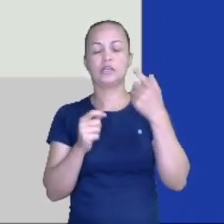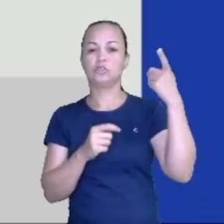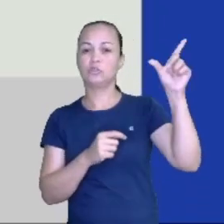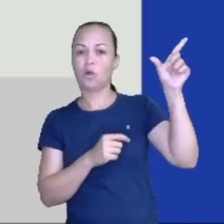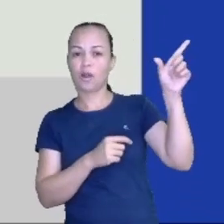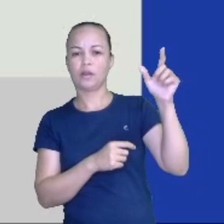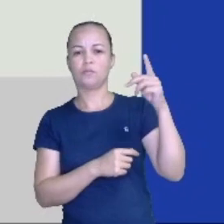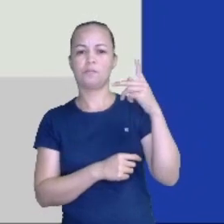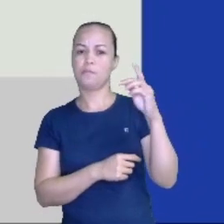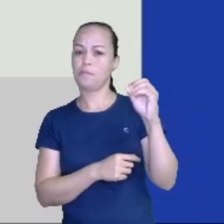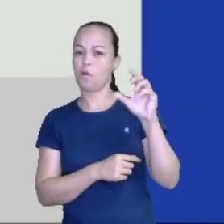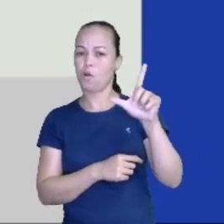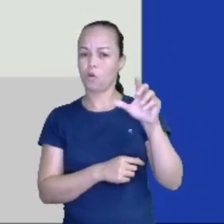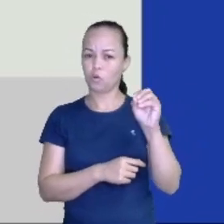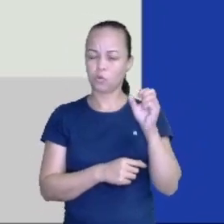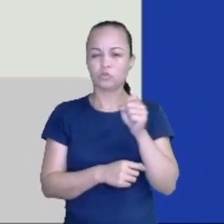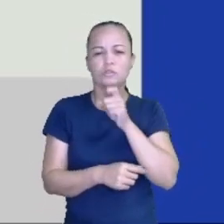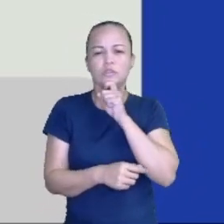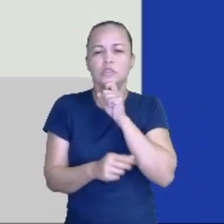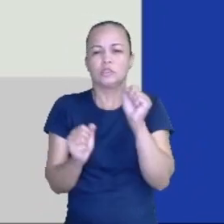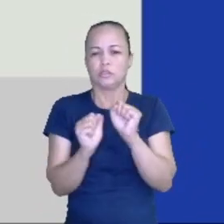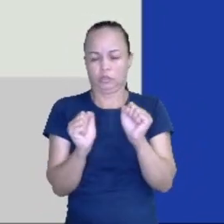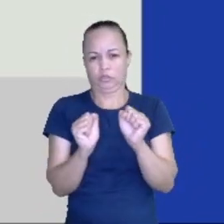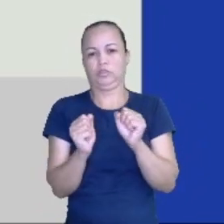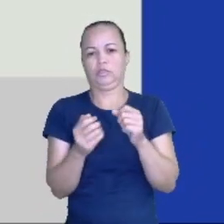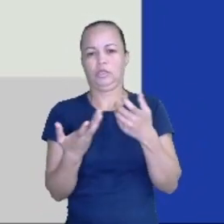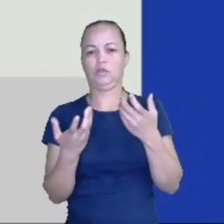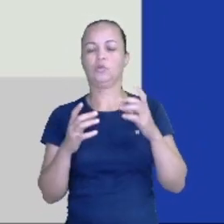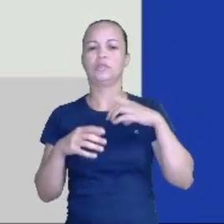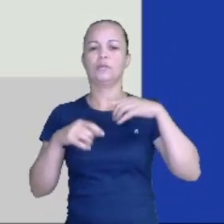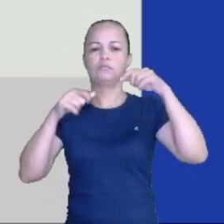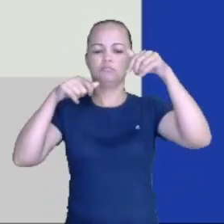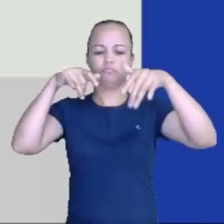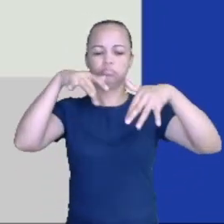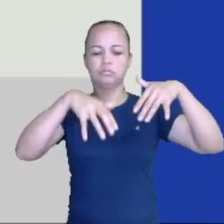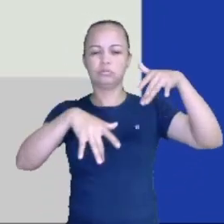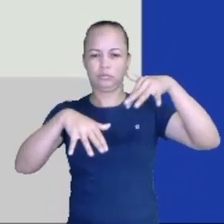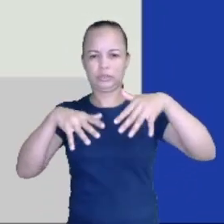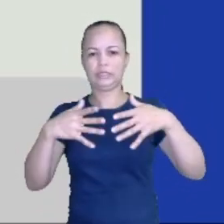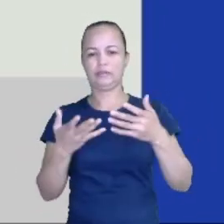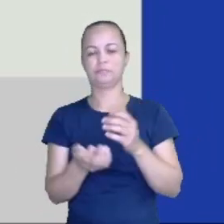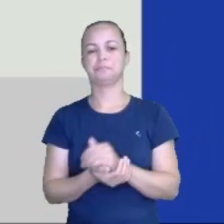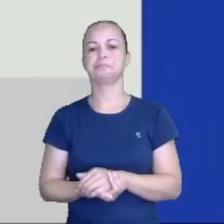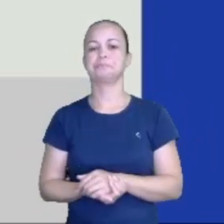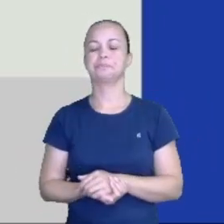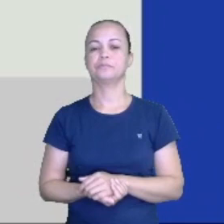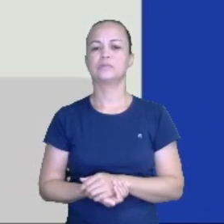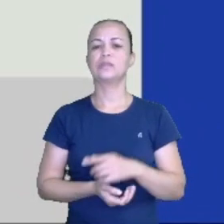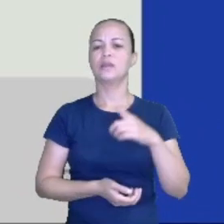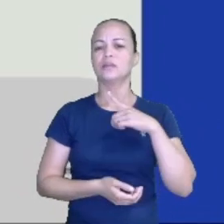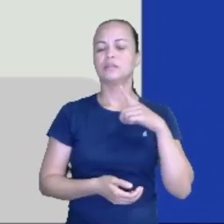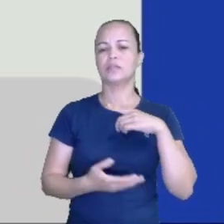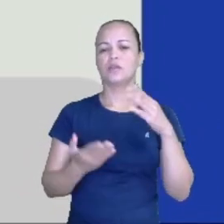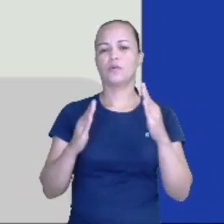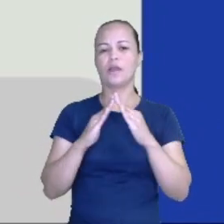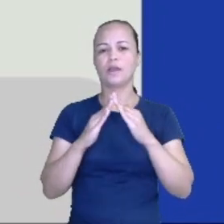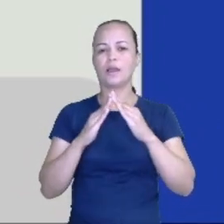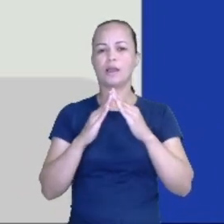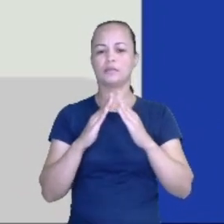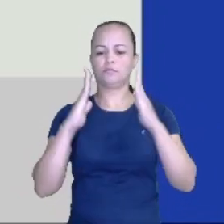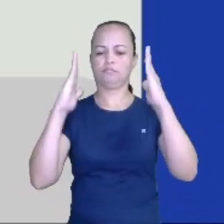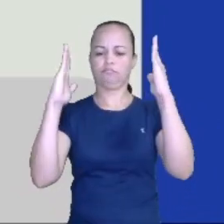nos polos, tá bom? Onde existe muito gelo, muita neve, tá bom? Eu tenho a casa de